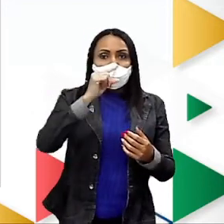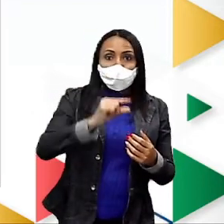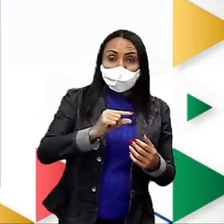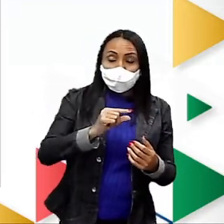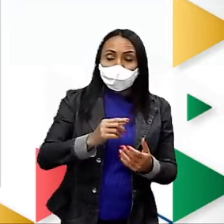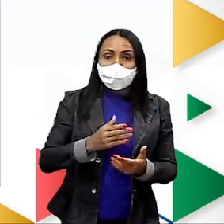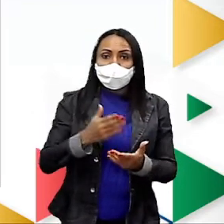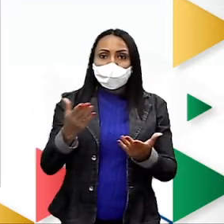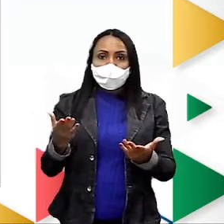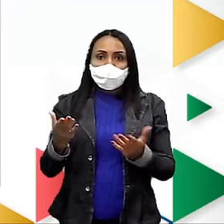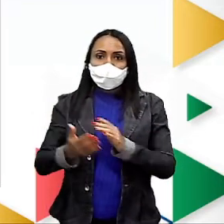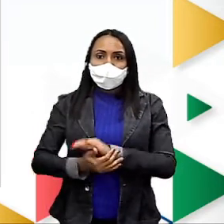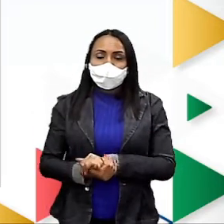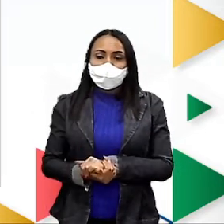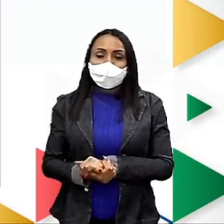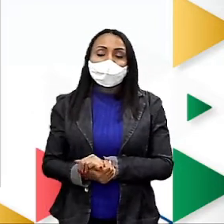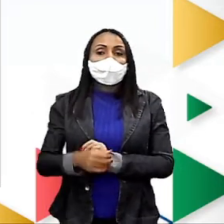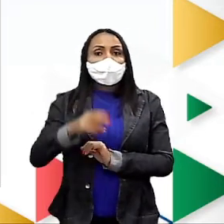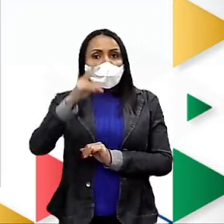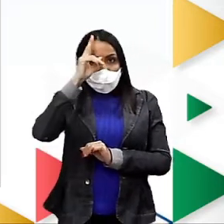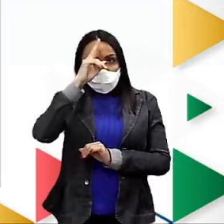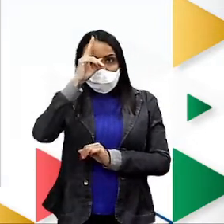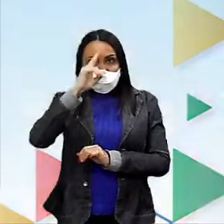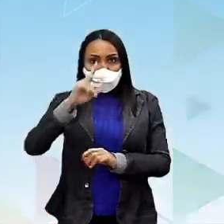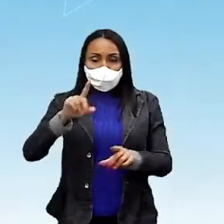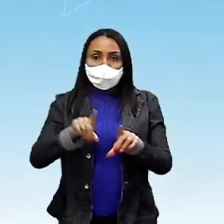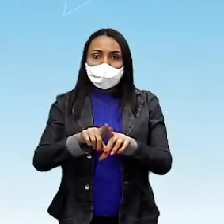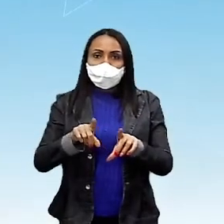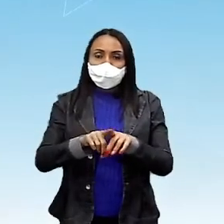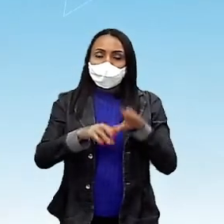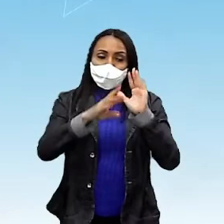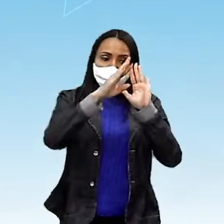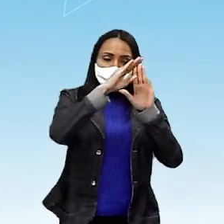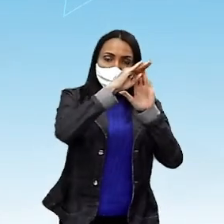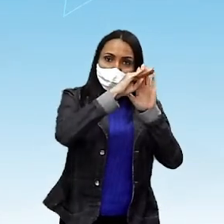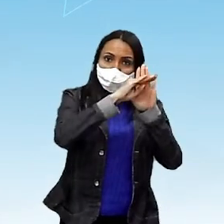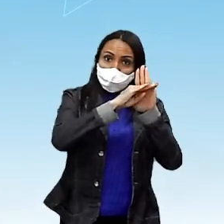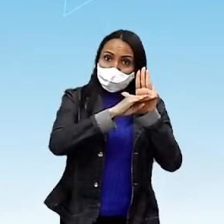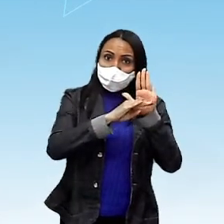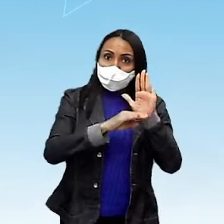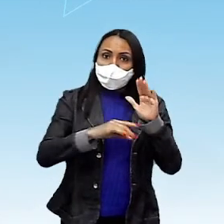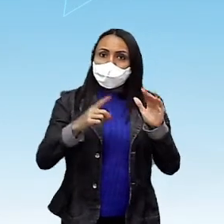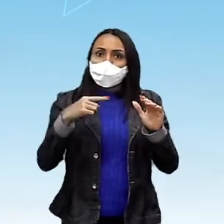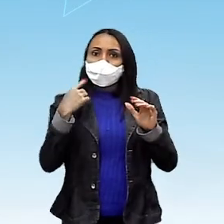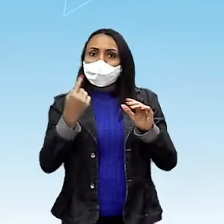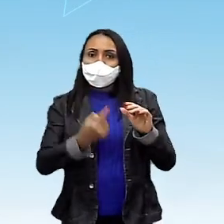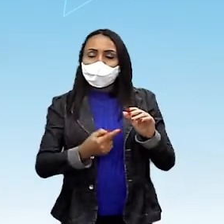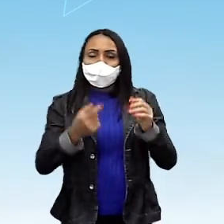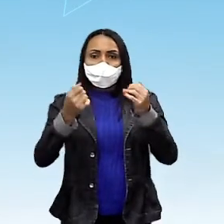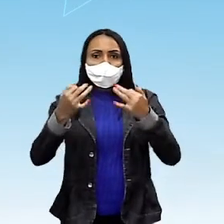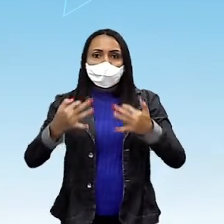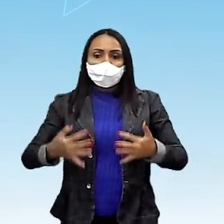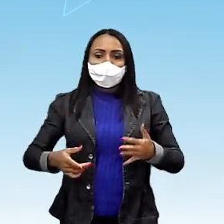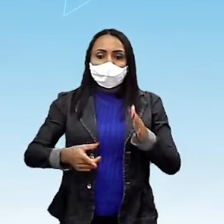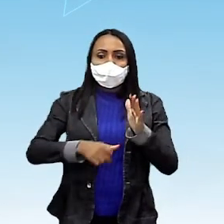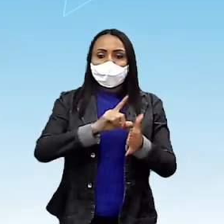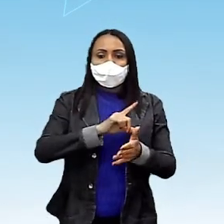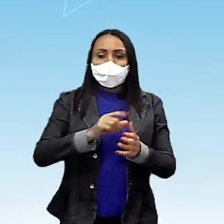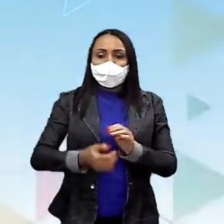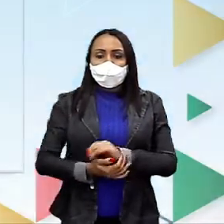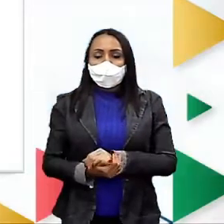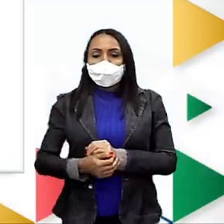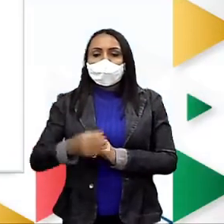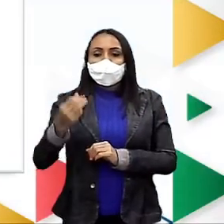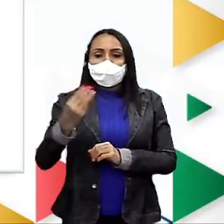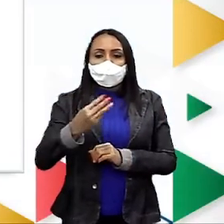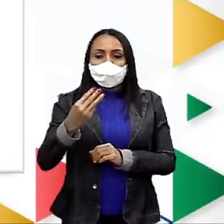com eficiência. E lembrar do planejamento que nós vimos anteriormente. Terceiro ponto, não